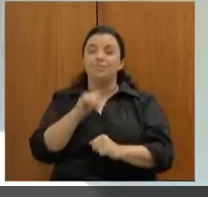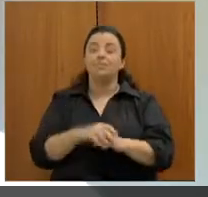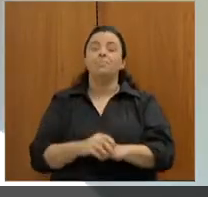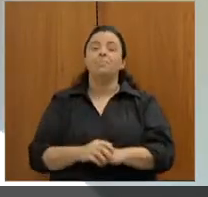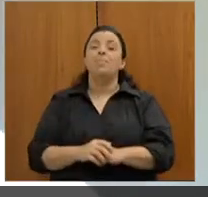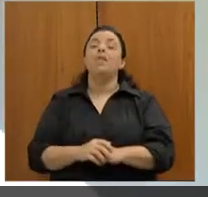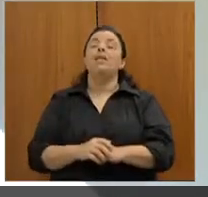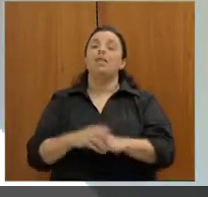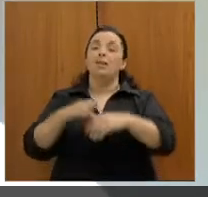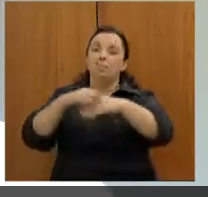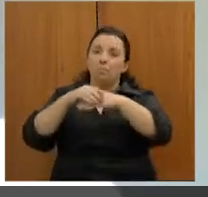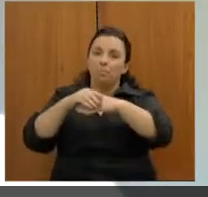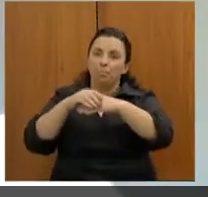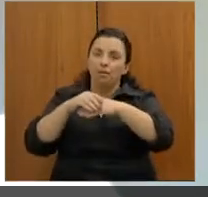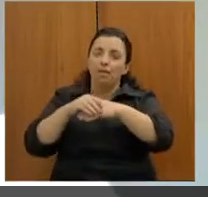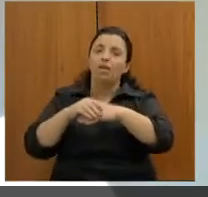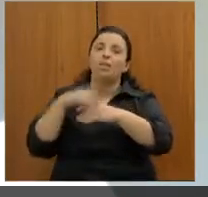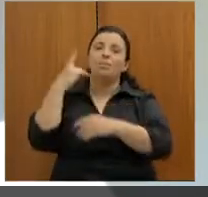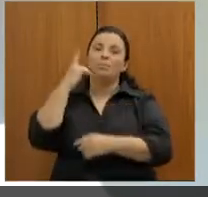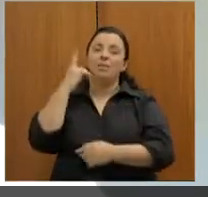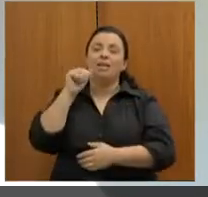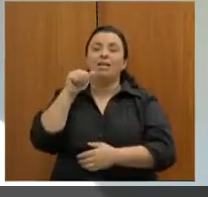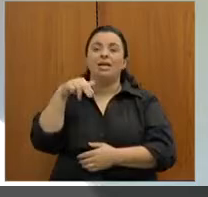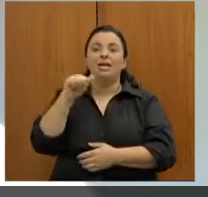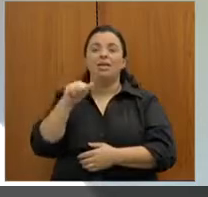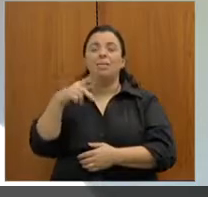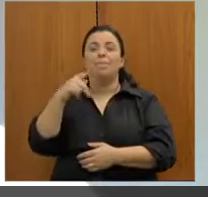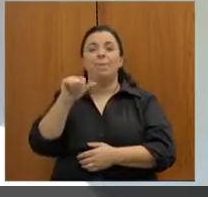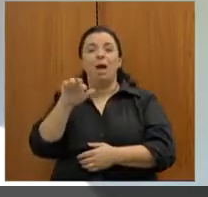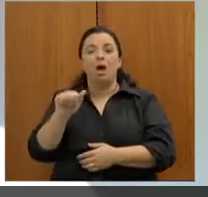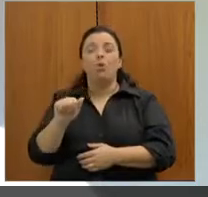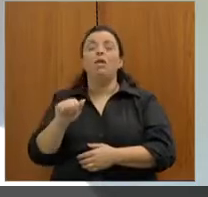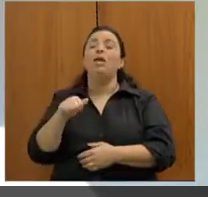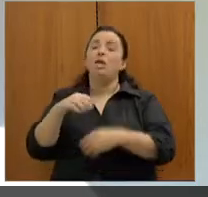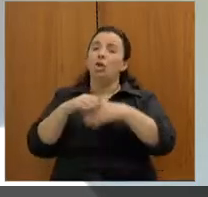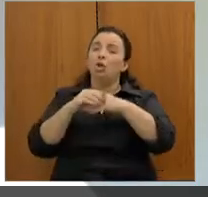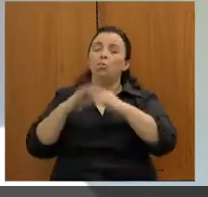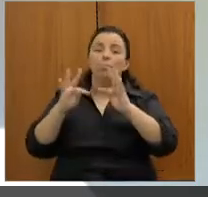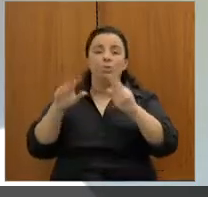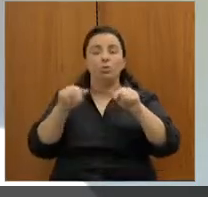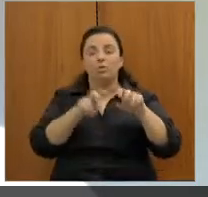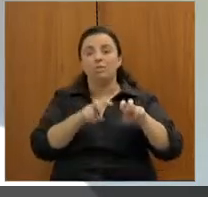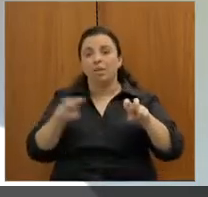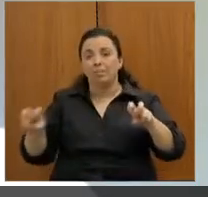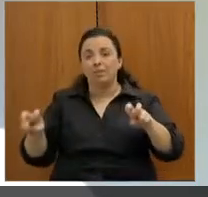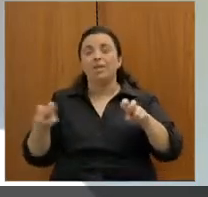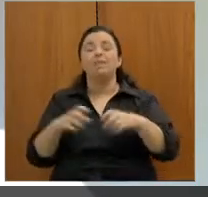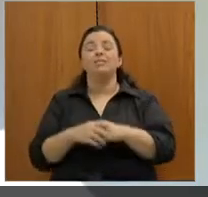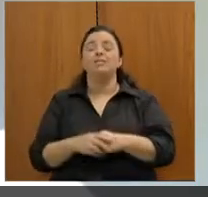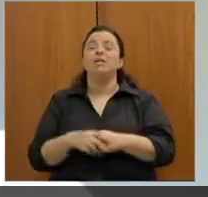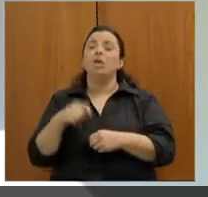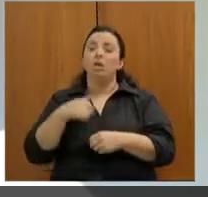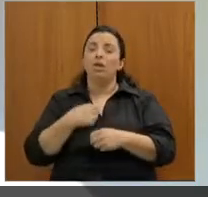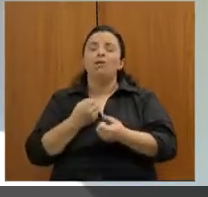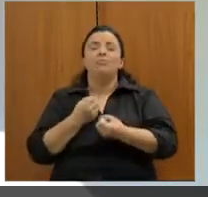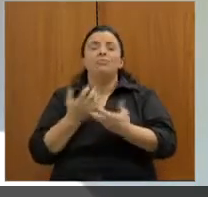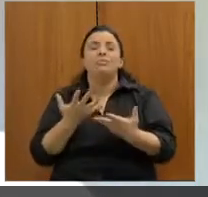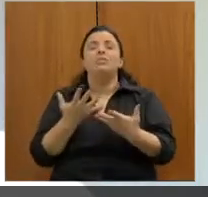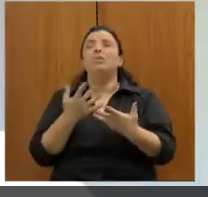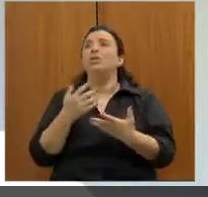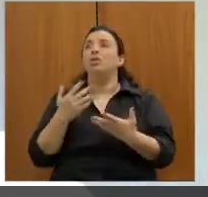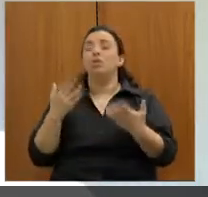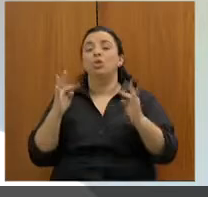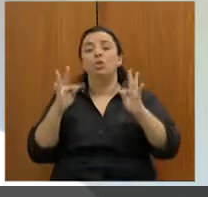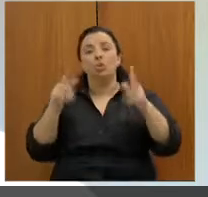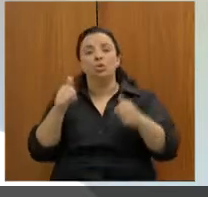eu entendo a toda mesa não consigo te ver todas mas eu quero dizer que todas as mulheres nesta manhã